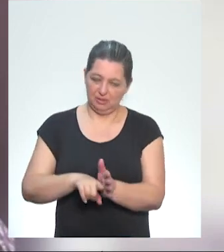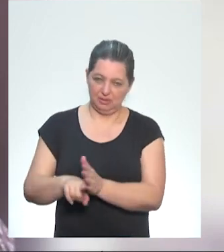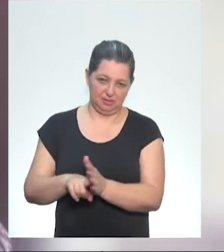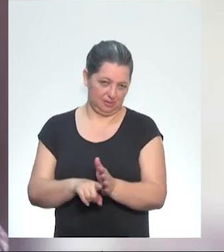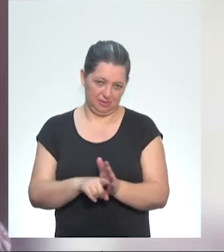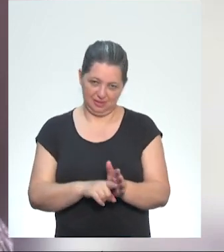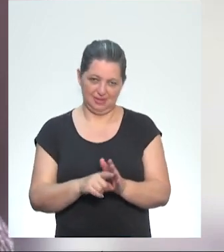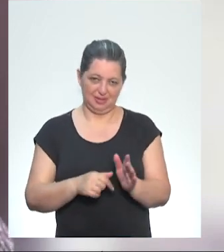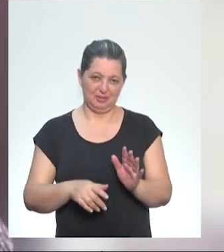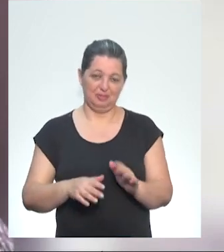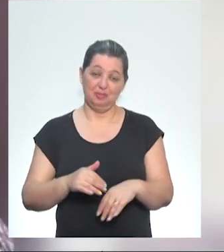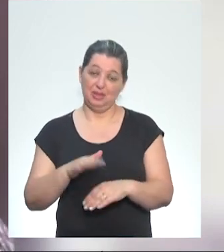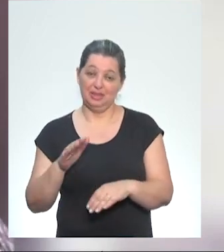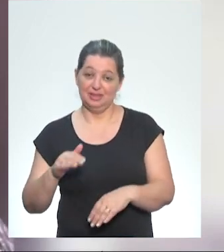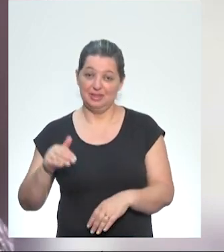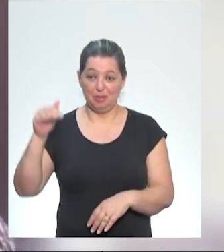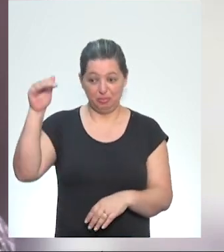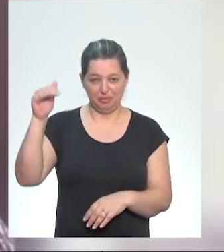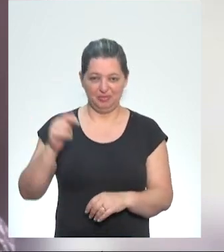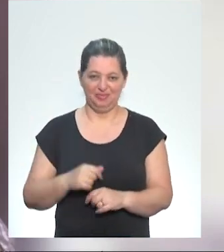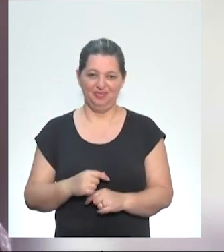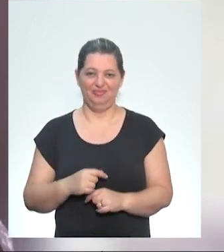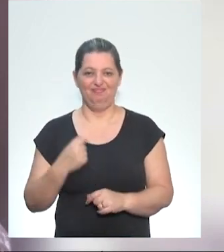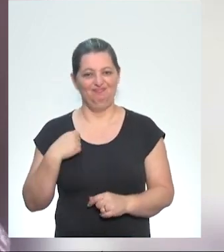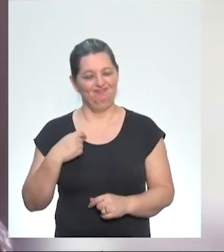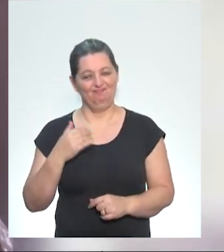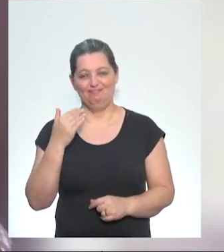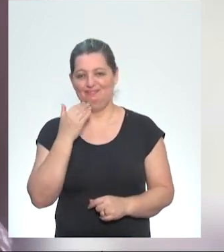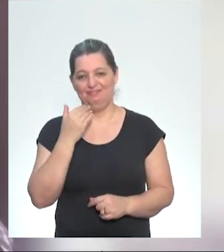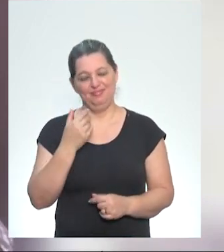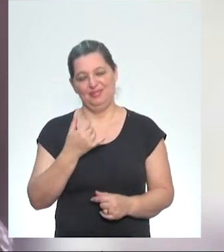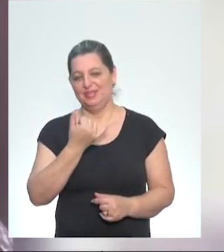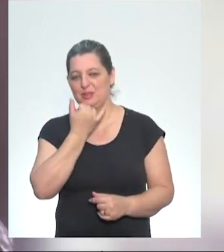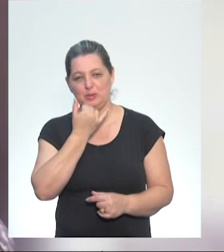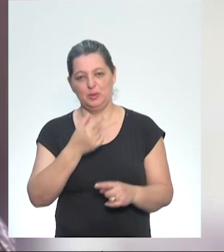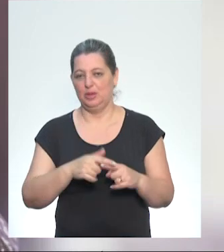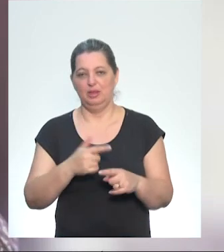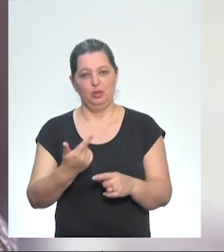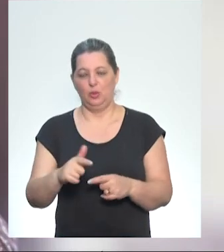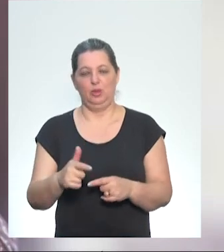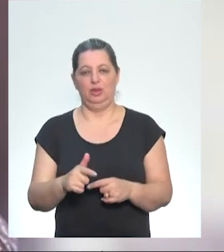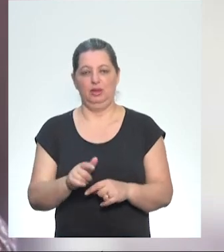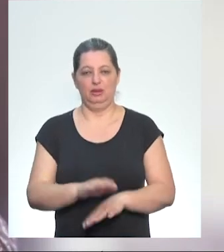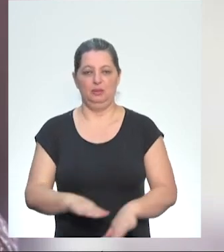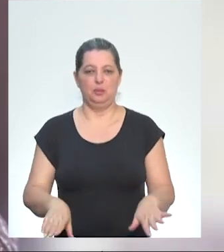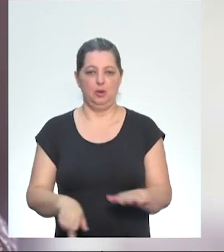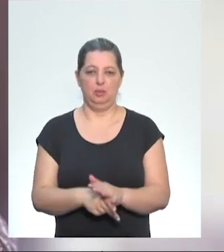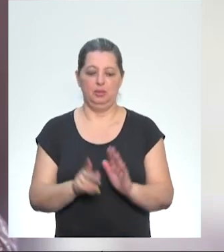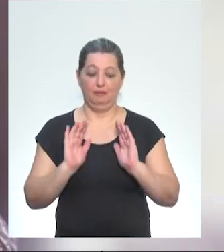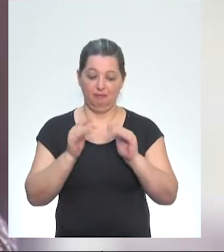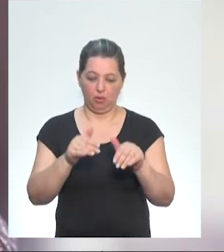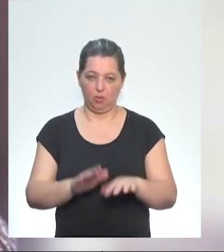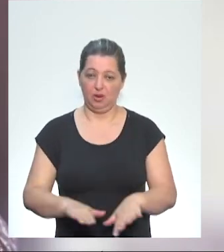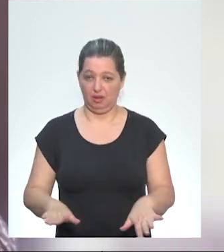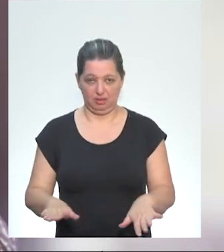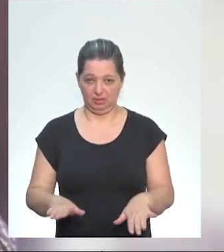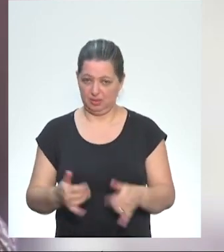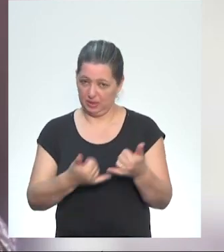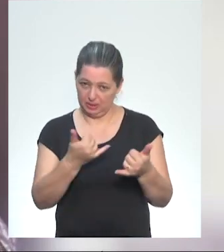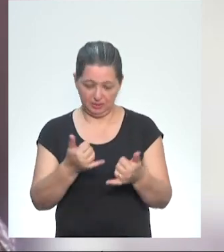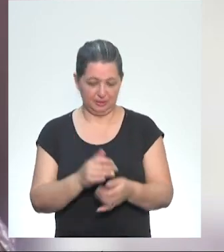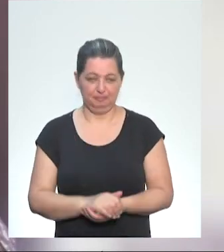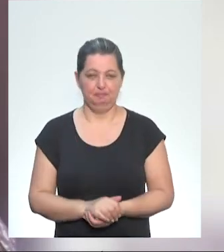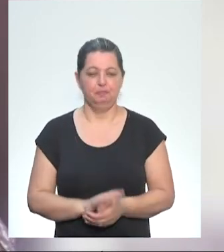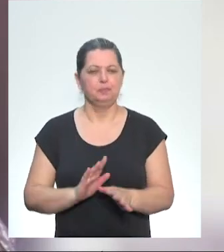pessoas adultas. Vou ficar nessa falha de não ter especificamente as brincadeiras. Mas eu acho que